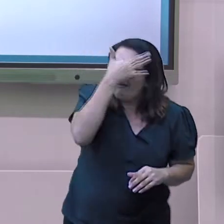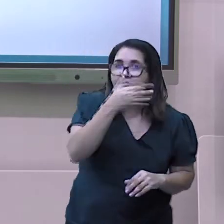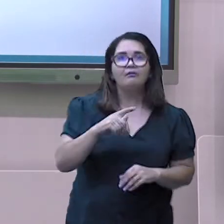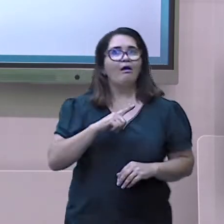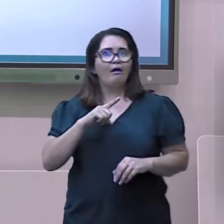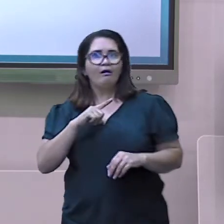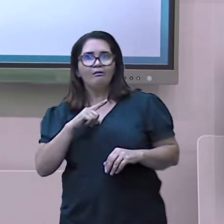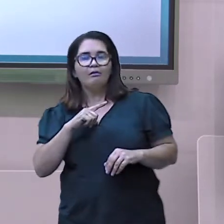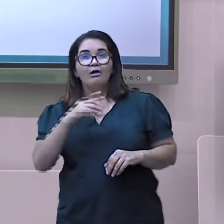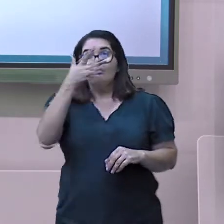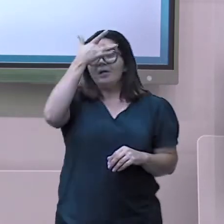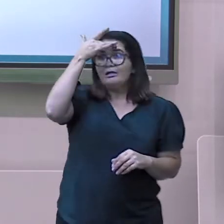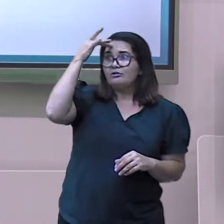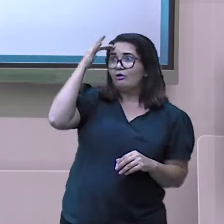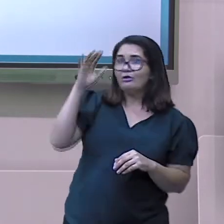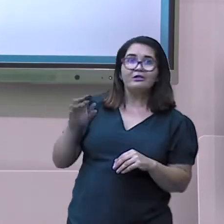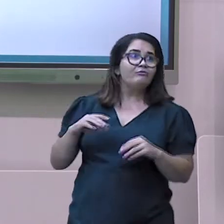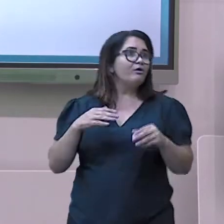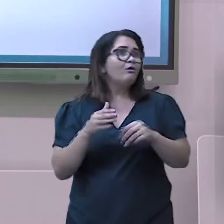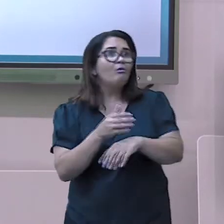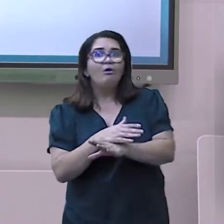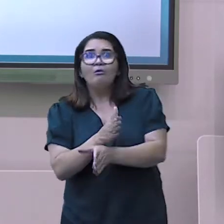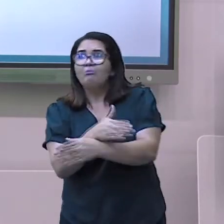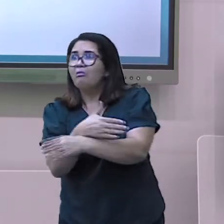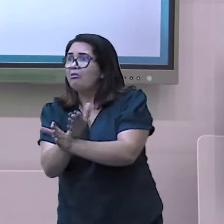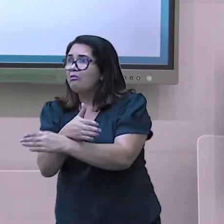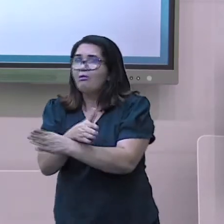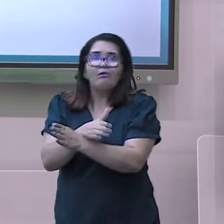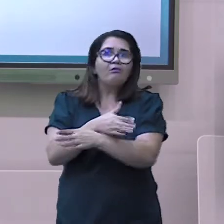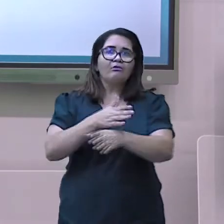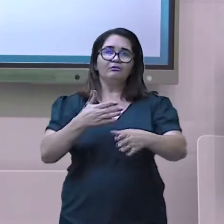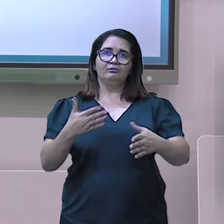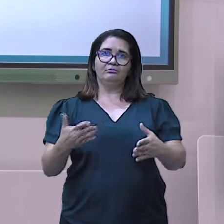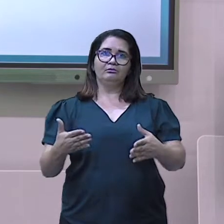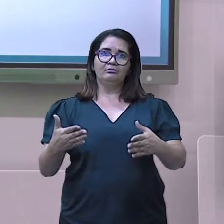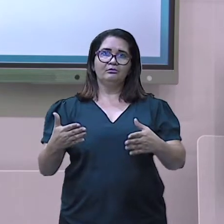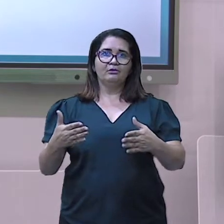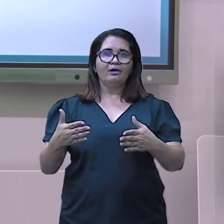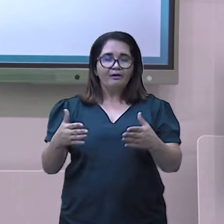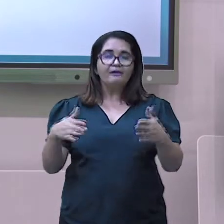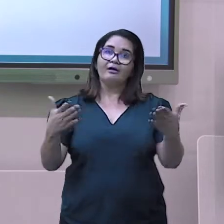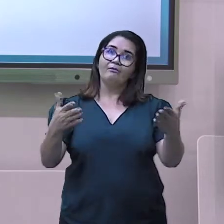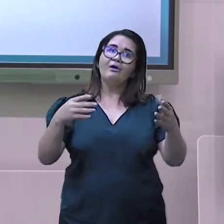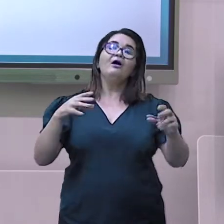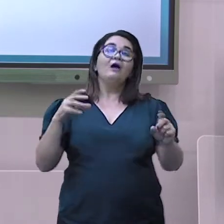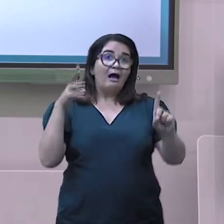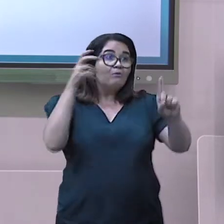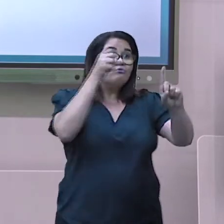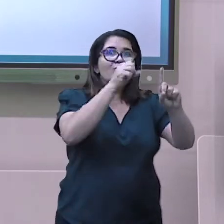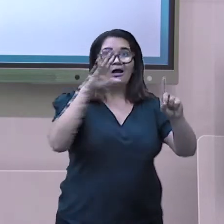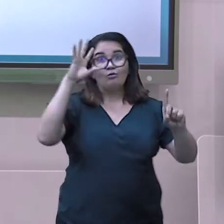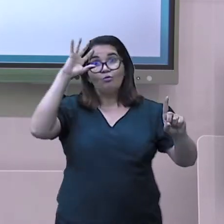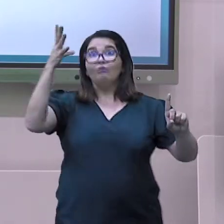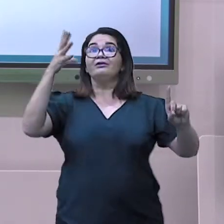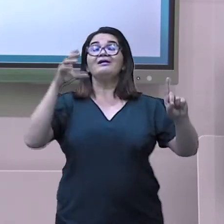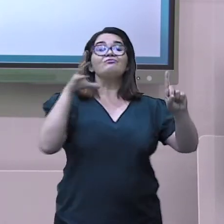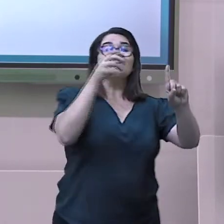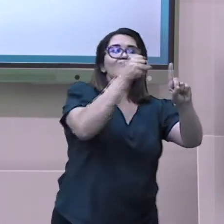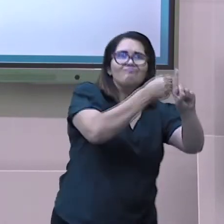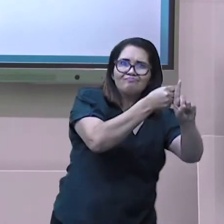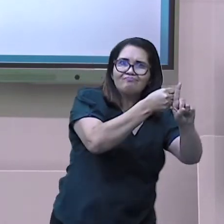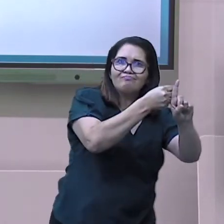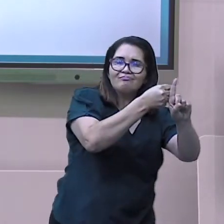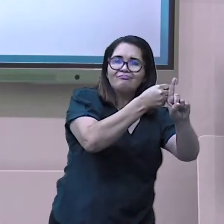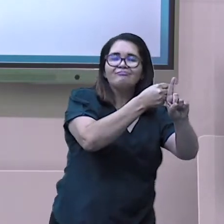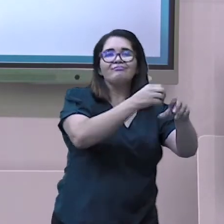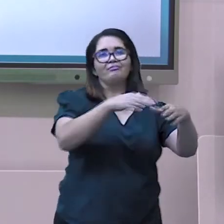Existem acidentes que, sem que possamos prever, eles acontecem, como um escorregão, seguido